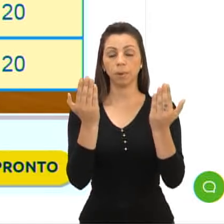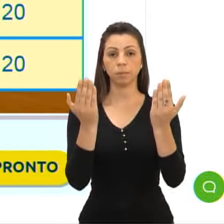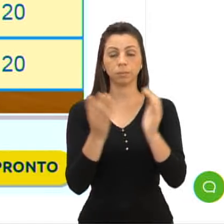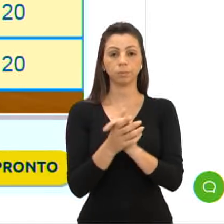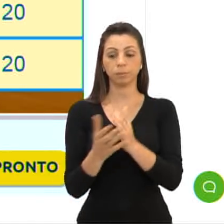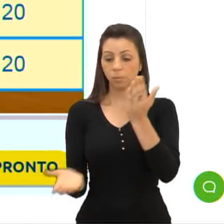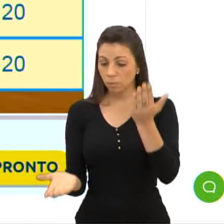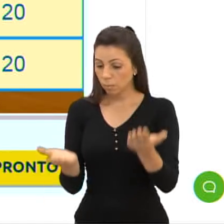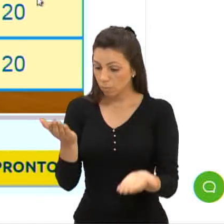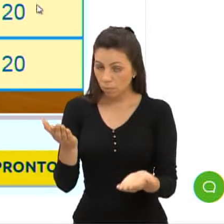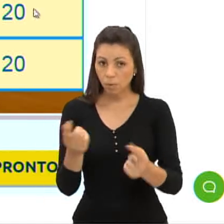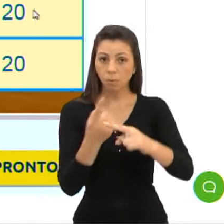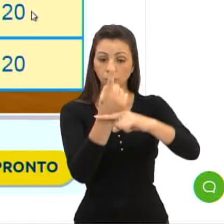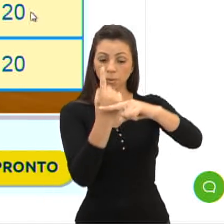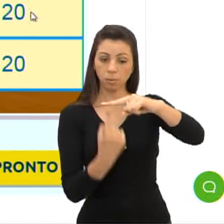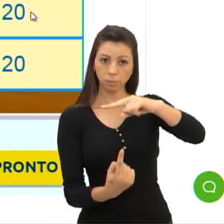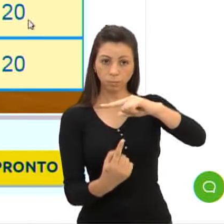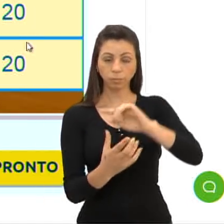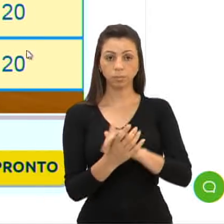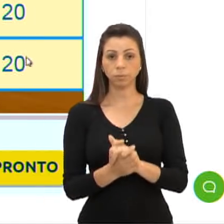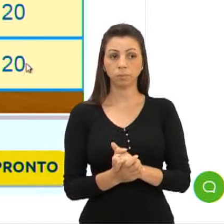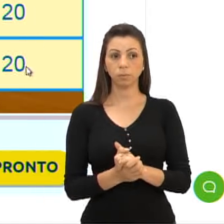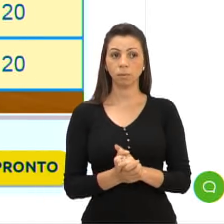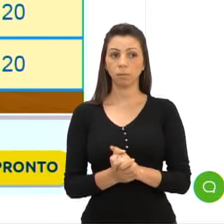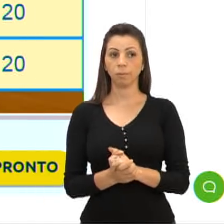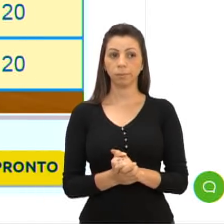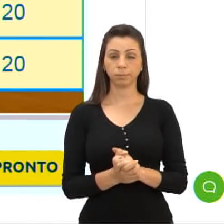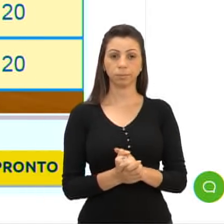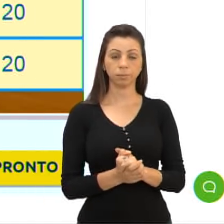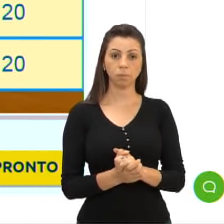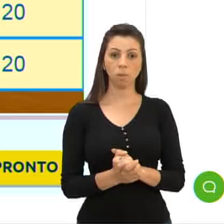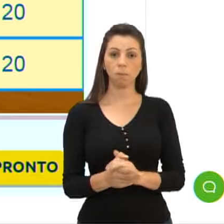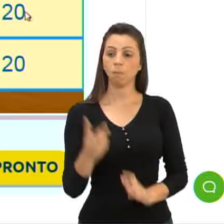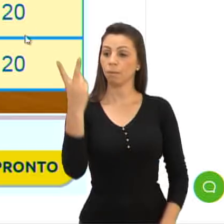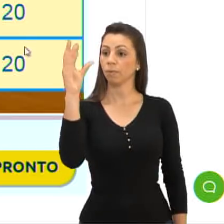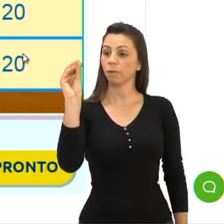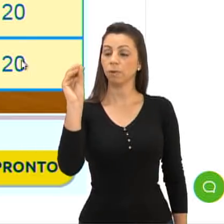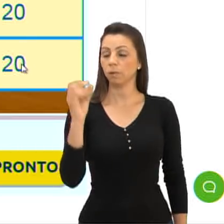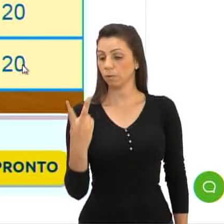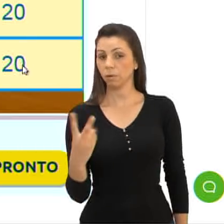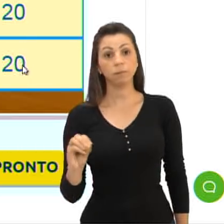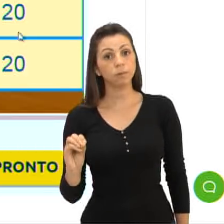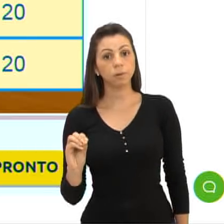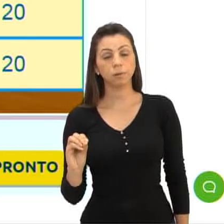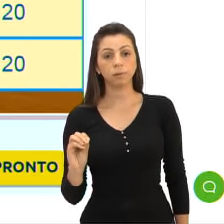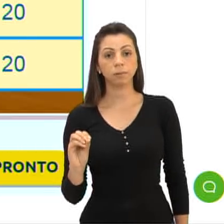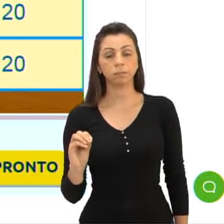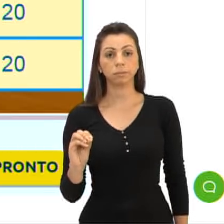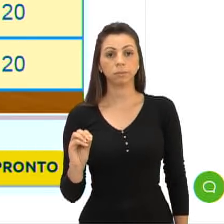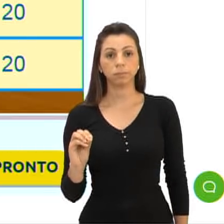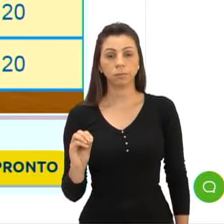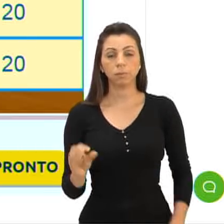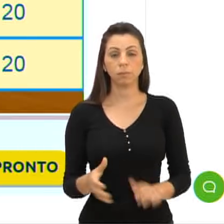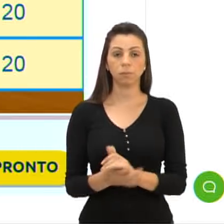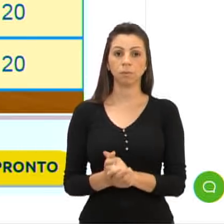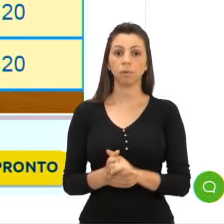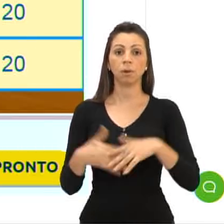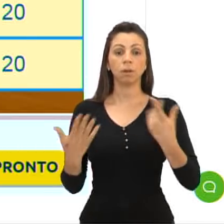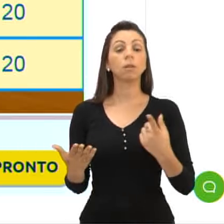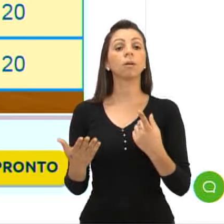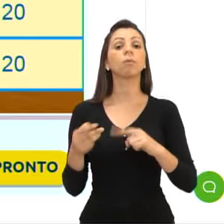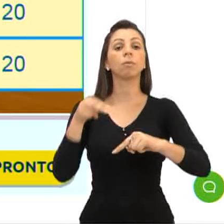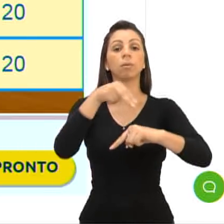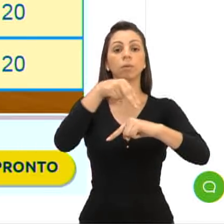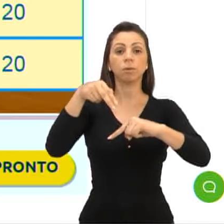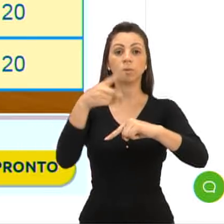a razão de 1 para 1, 20 de uma cor e o denominador 20 de outra